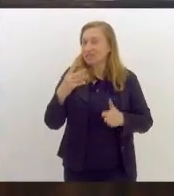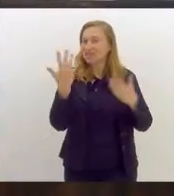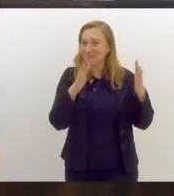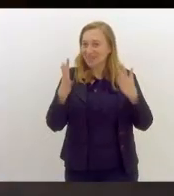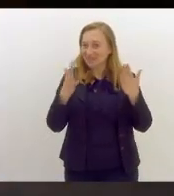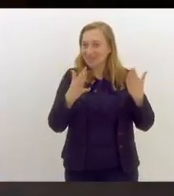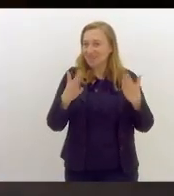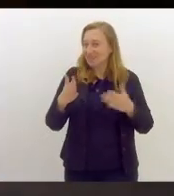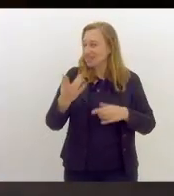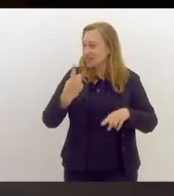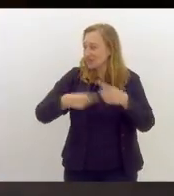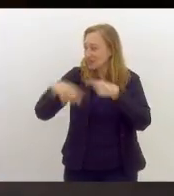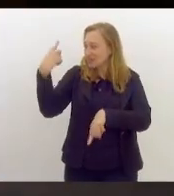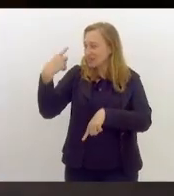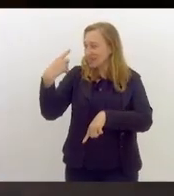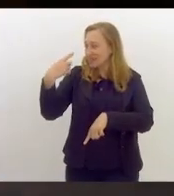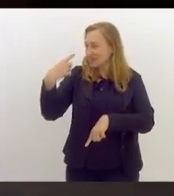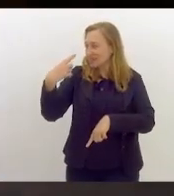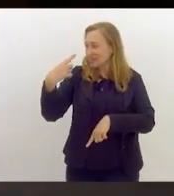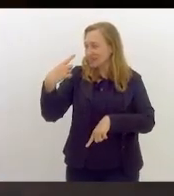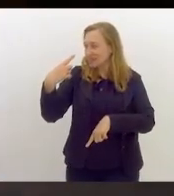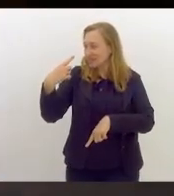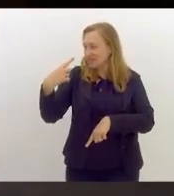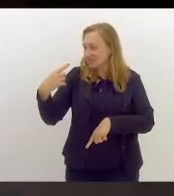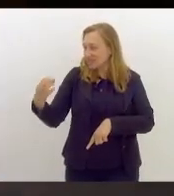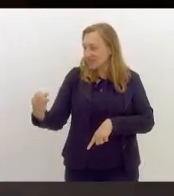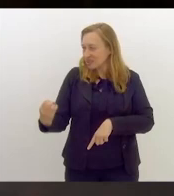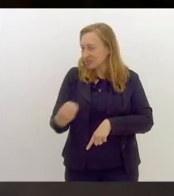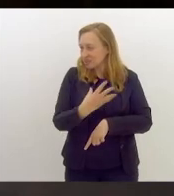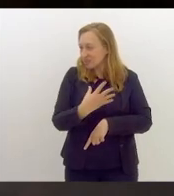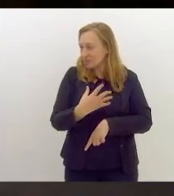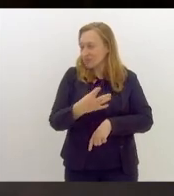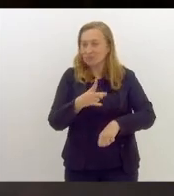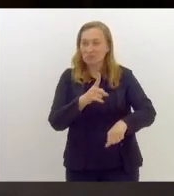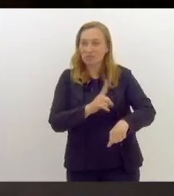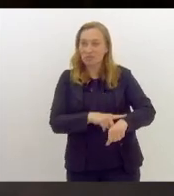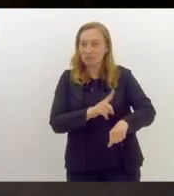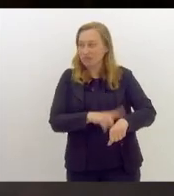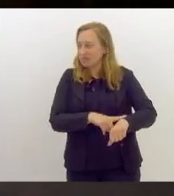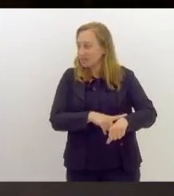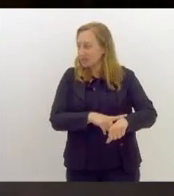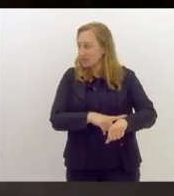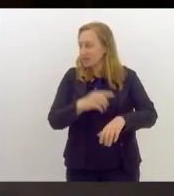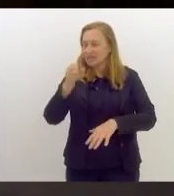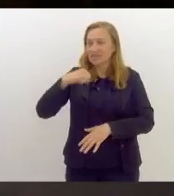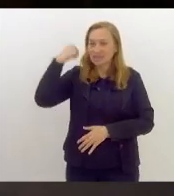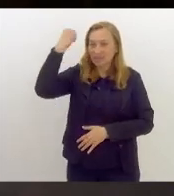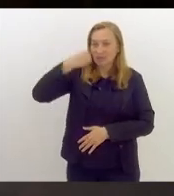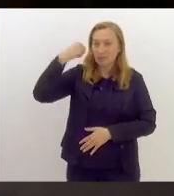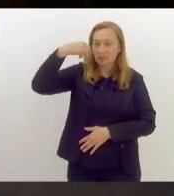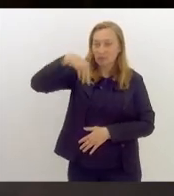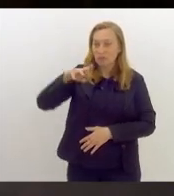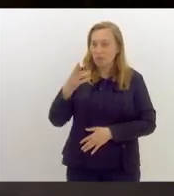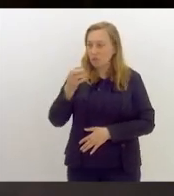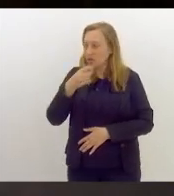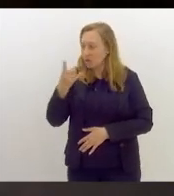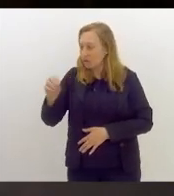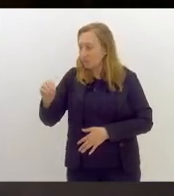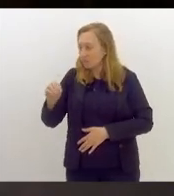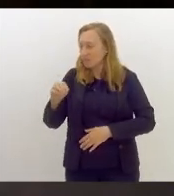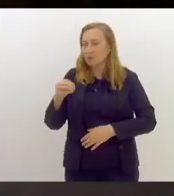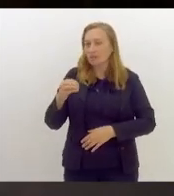e sucesso nessa nova empreitada Senador Mourão eu não tenho dúvidas